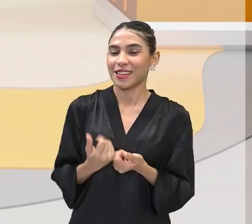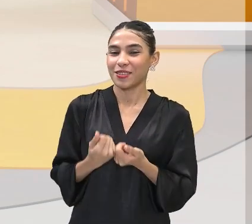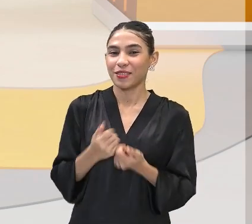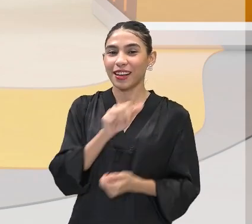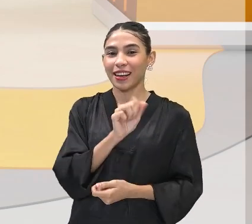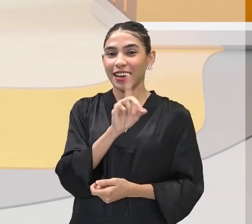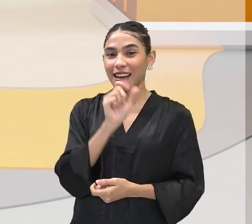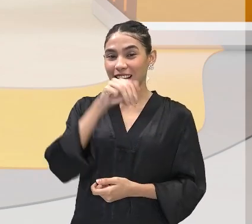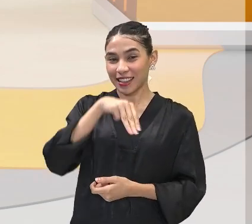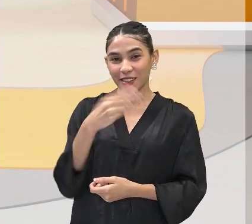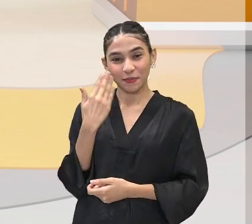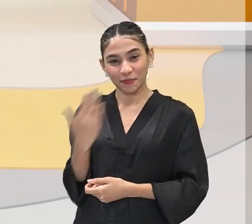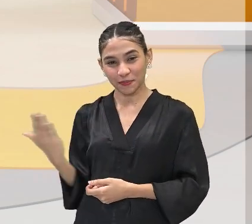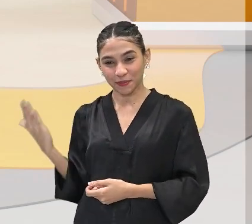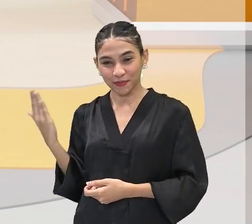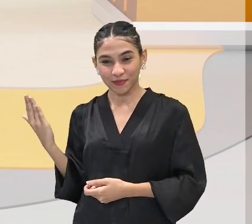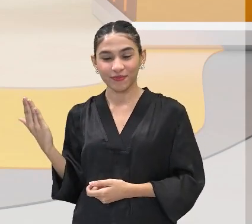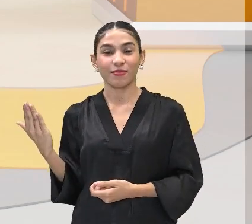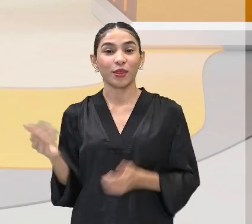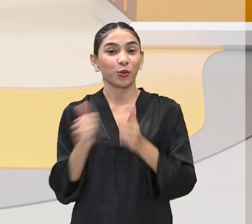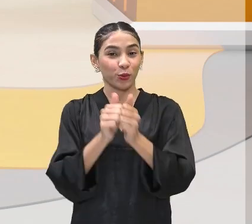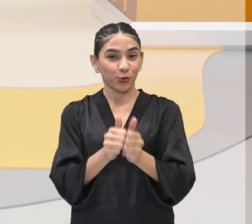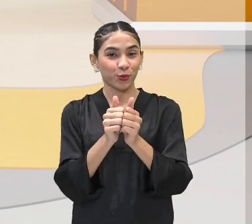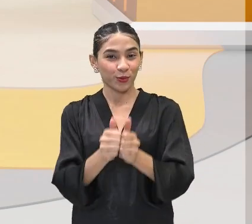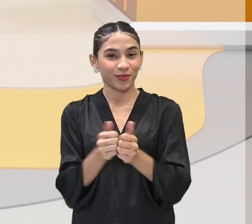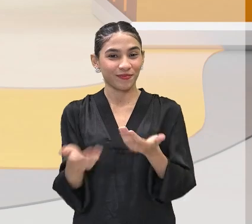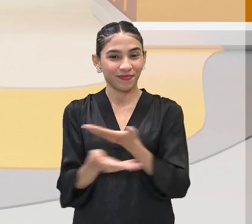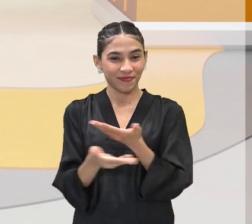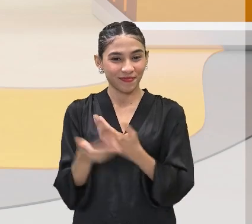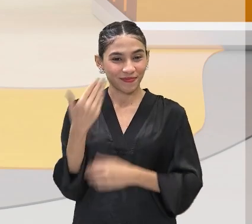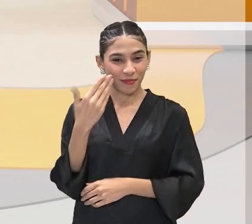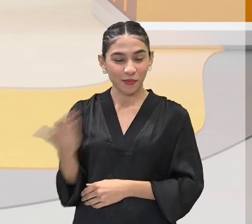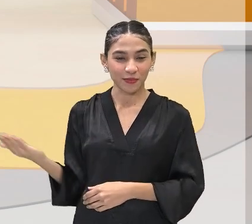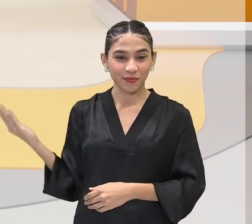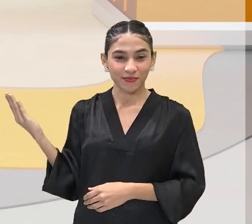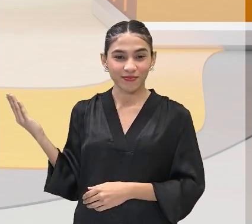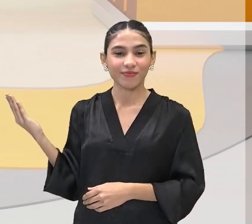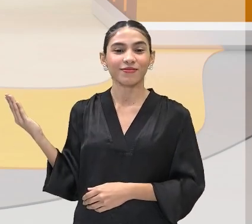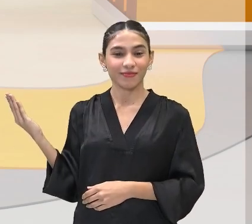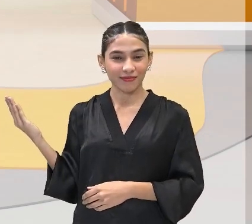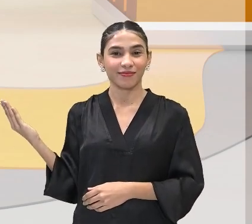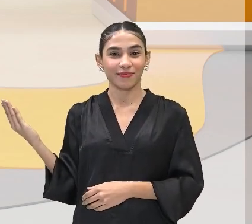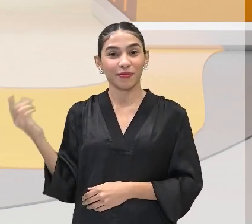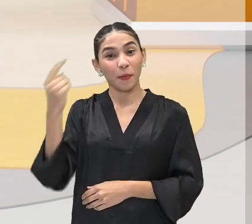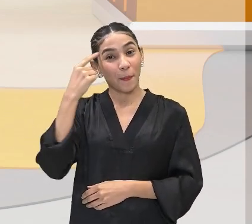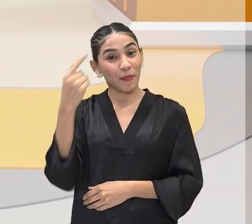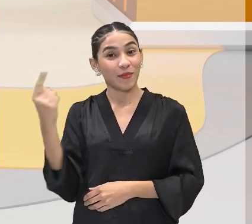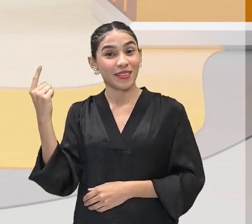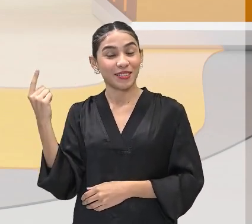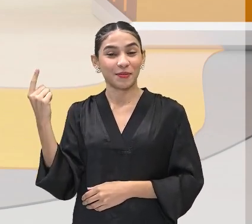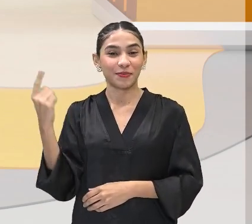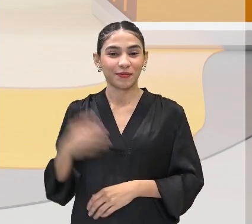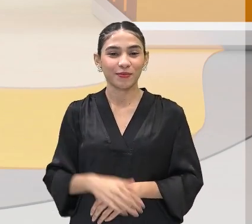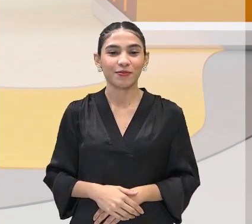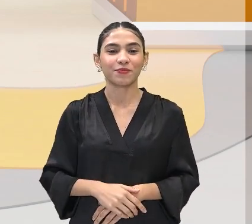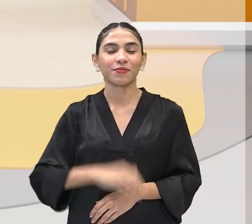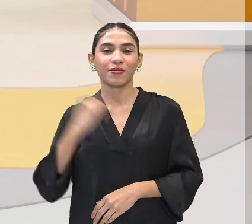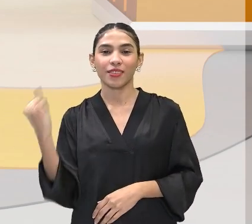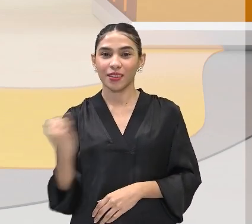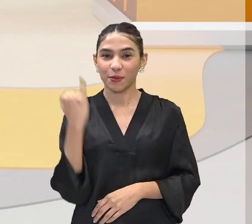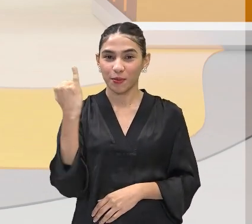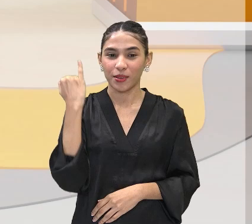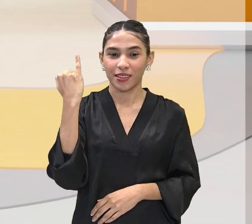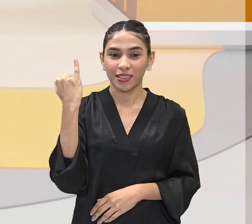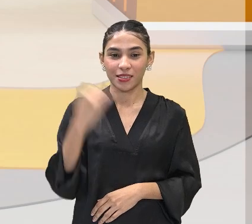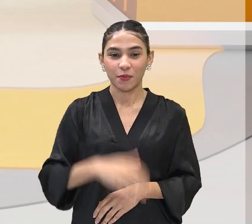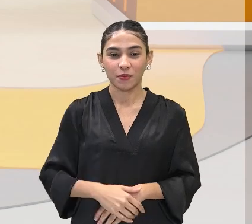Smith está aqui dividindo o palco conosco, esse pensador que foi